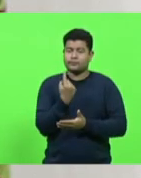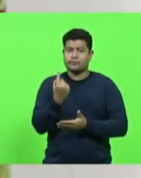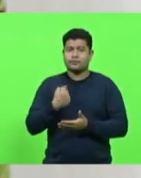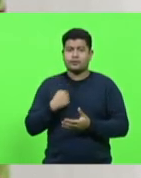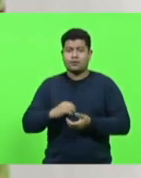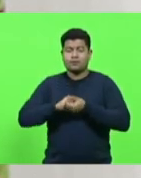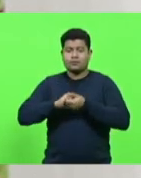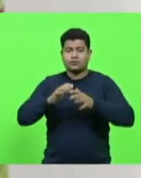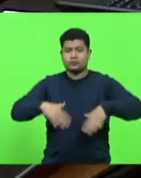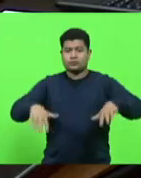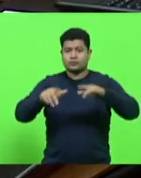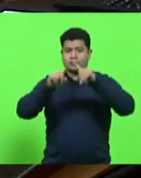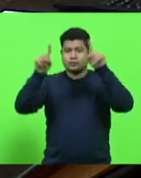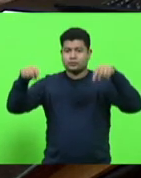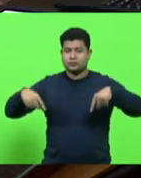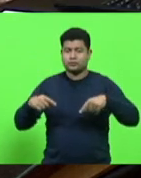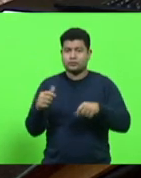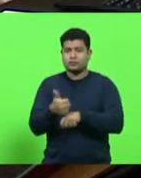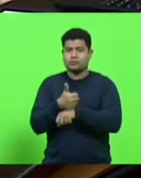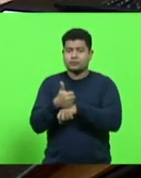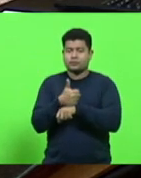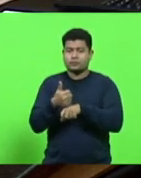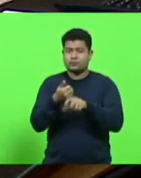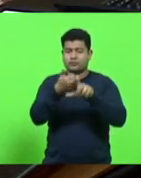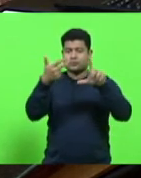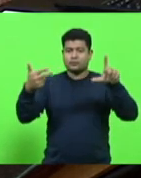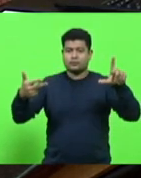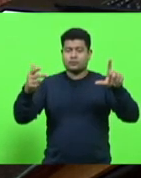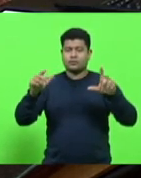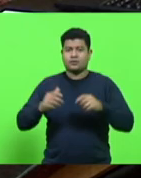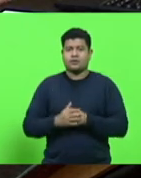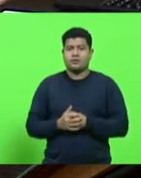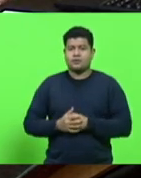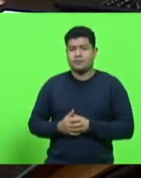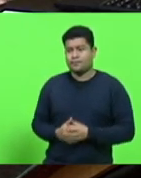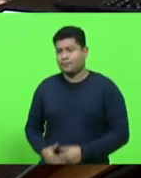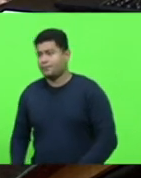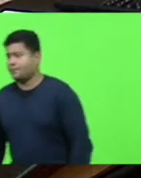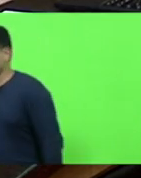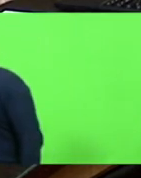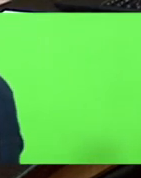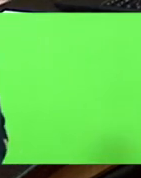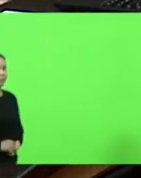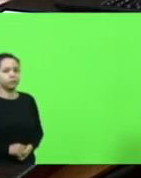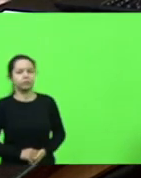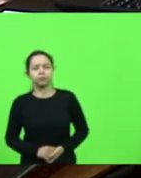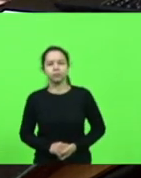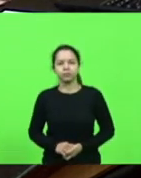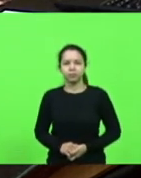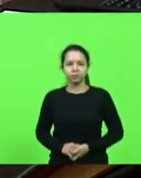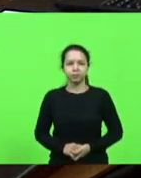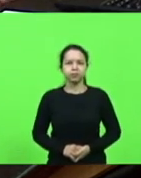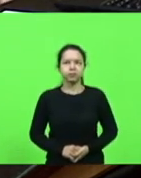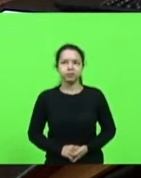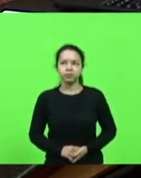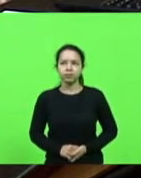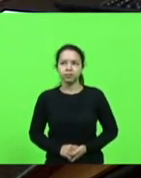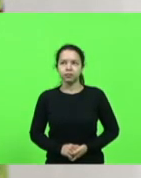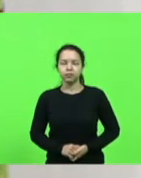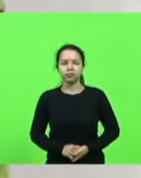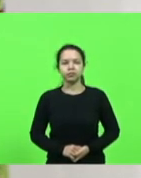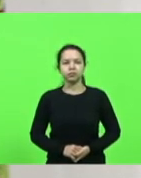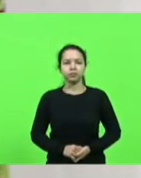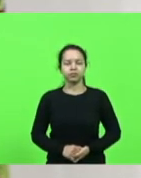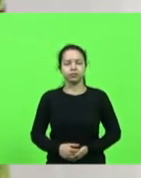servidores, aos profissionais de imprensa, aos telespectadores da TVAL, ouvintes da Rádio